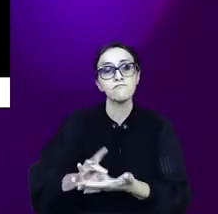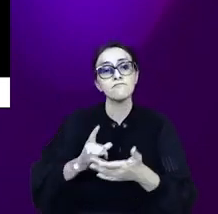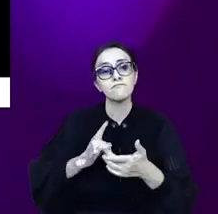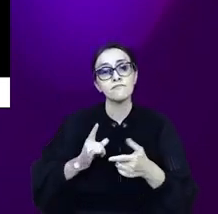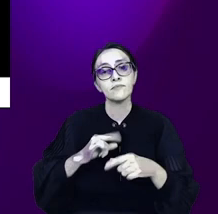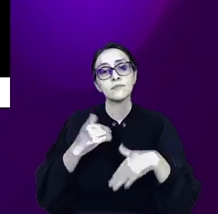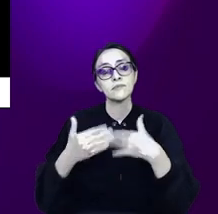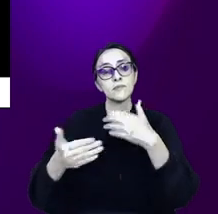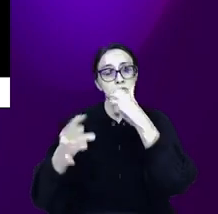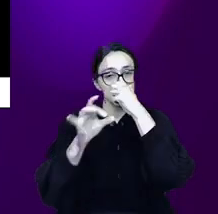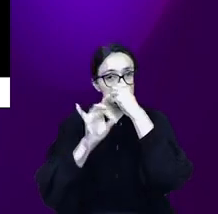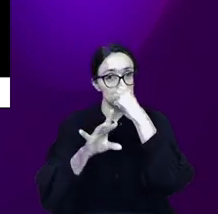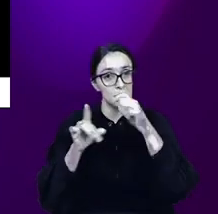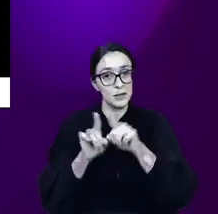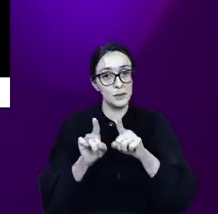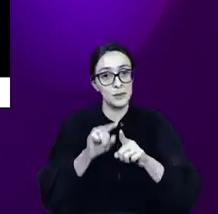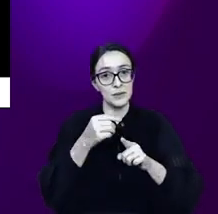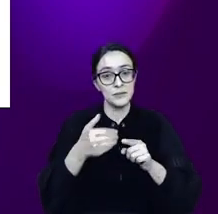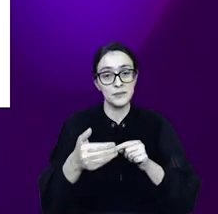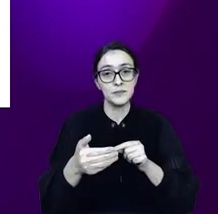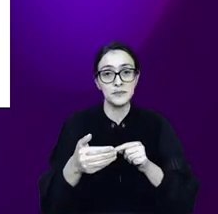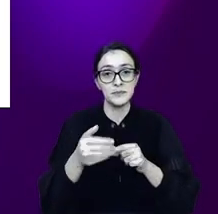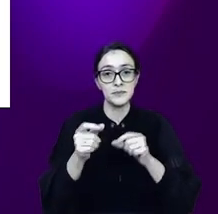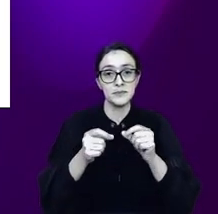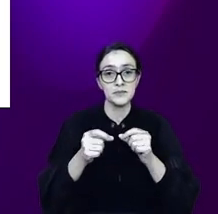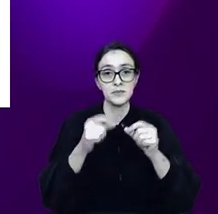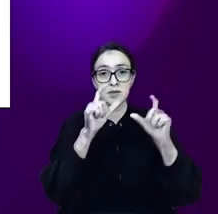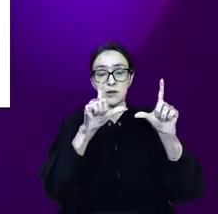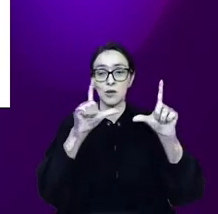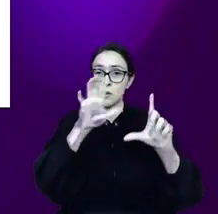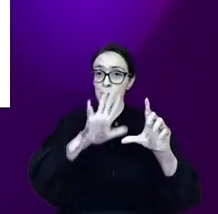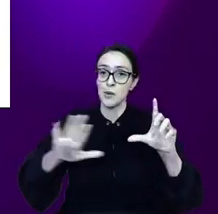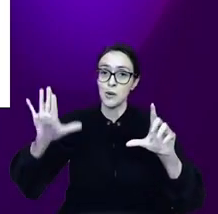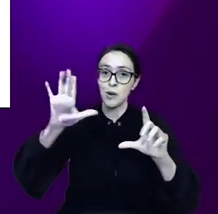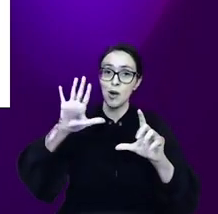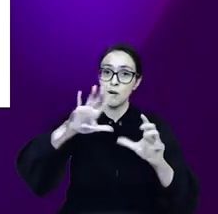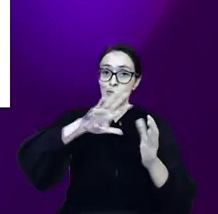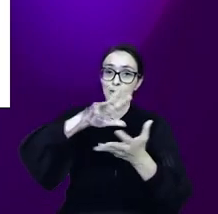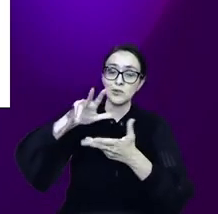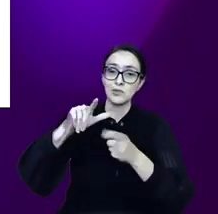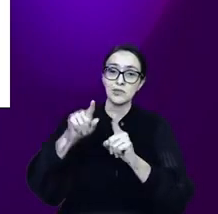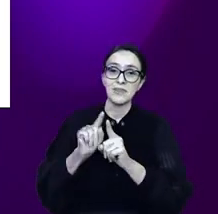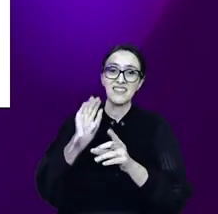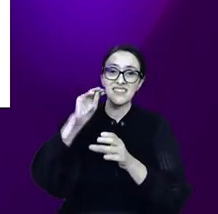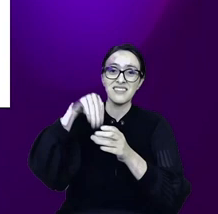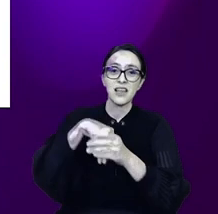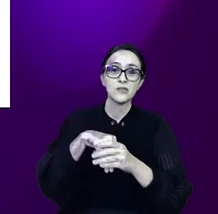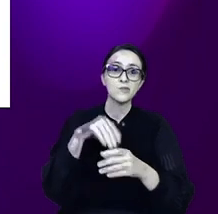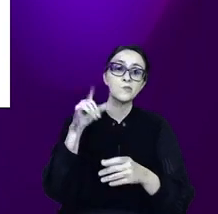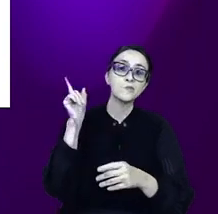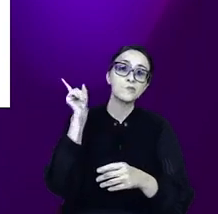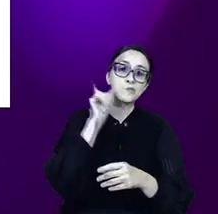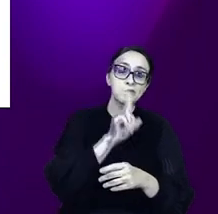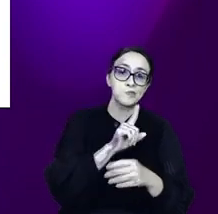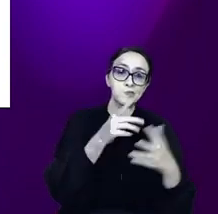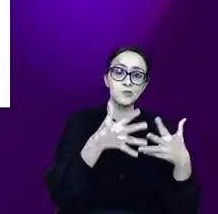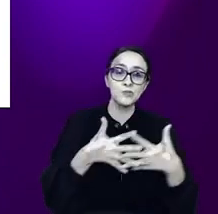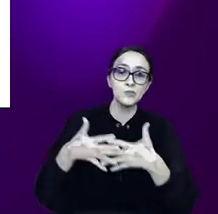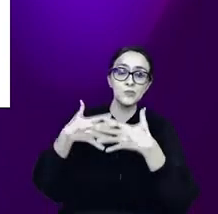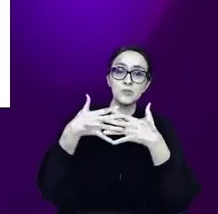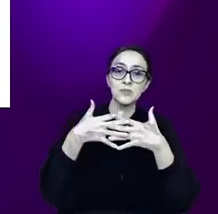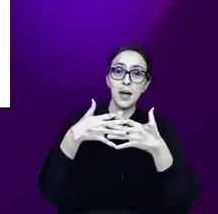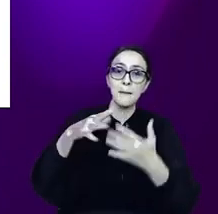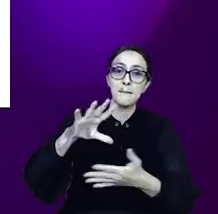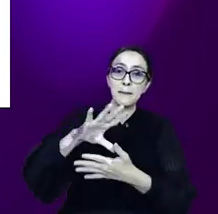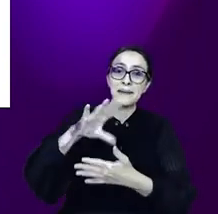e não apenas reproduzir aquilo que é feito nessas partes do mundo. E essa realidade, mesmo dentro dos Estados Unidos, esse mapa é interessante